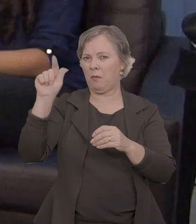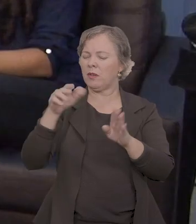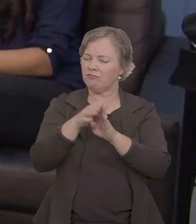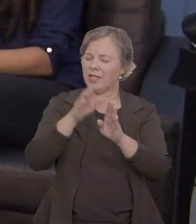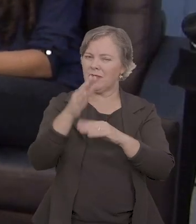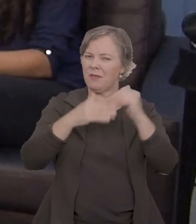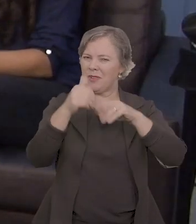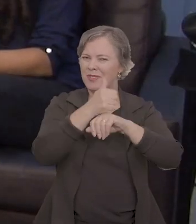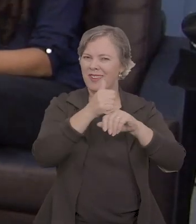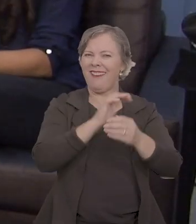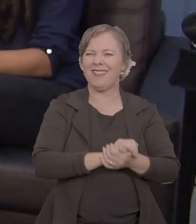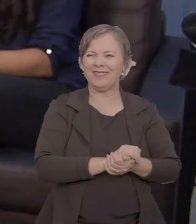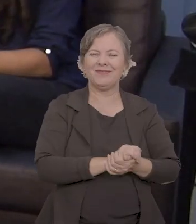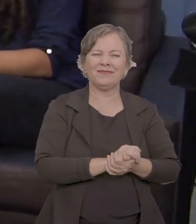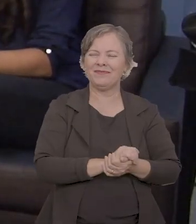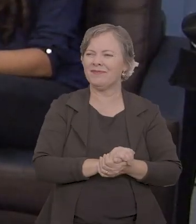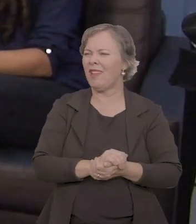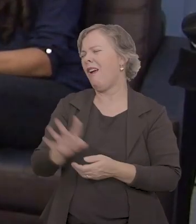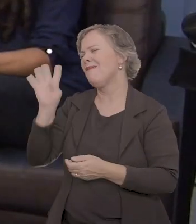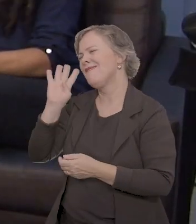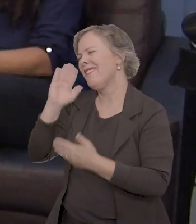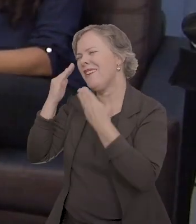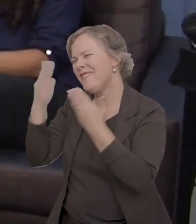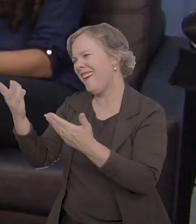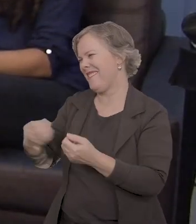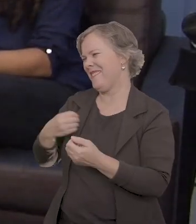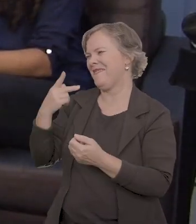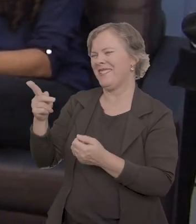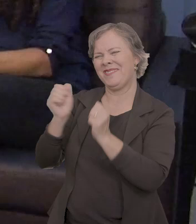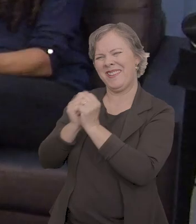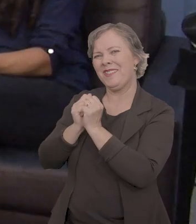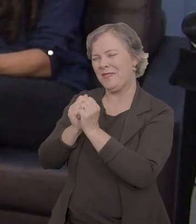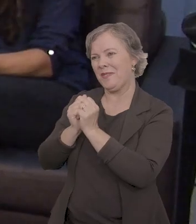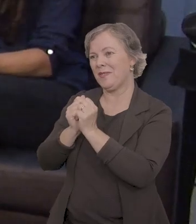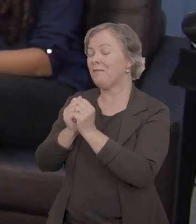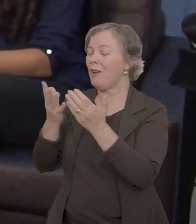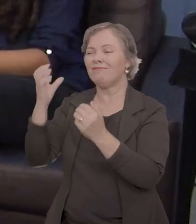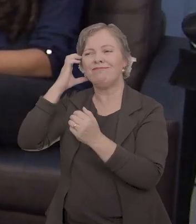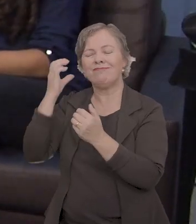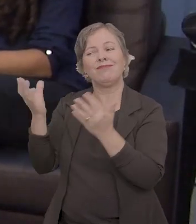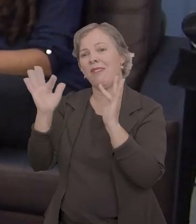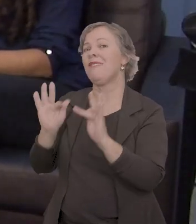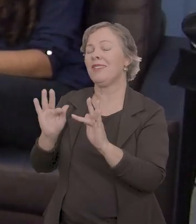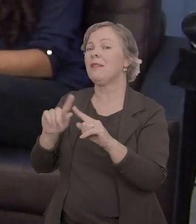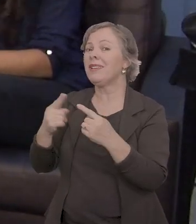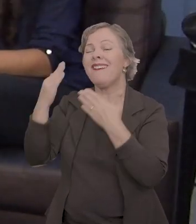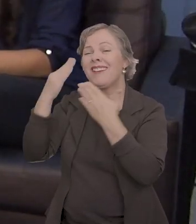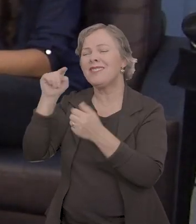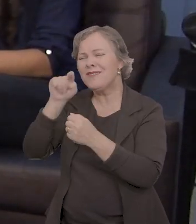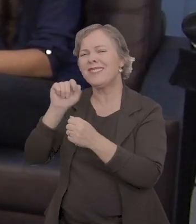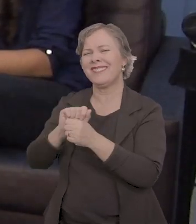profissional. Acessem. Muito legal, Guilherme. Obrigada pela sua participação aqui com a gente. O nosso podcast vai ficando por aqui. Te